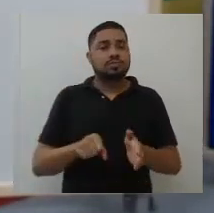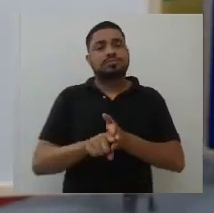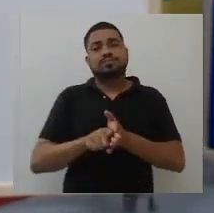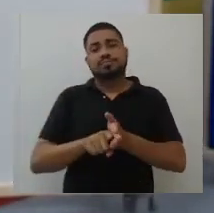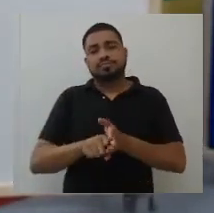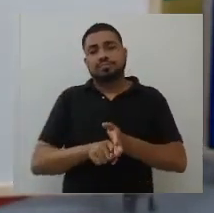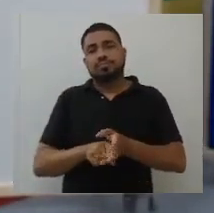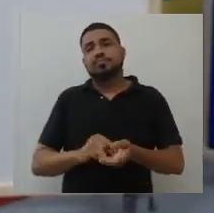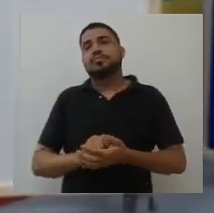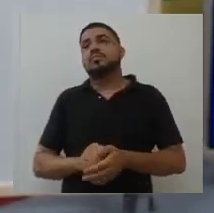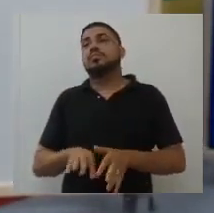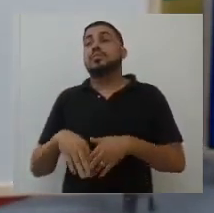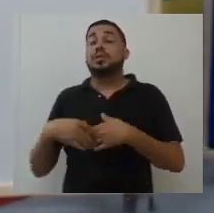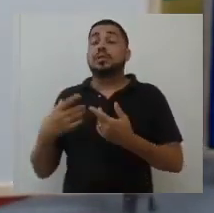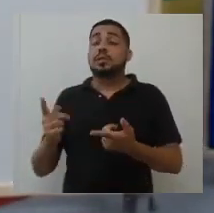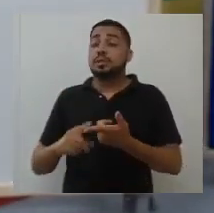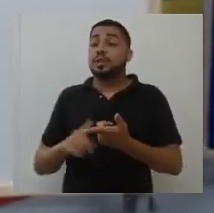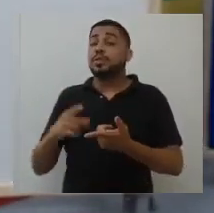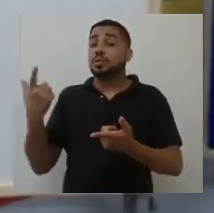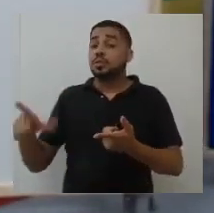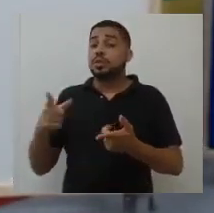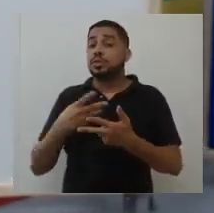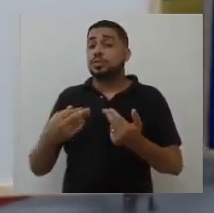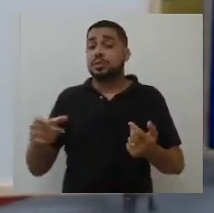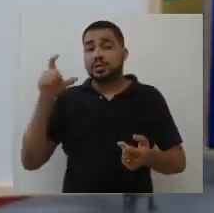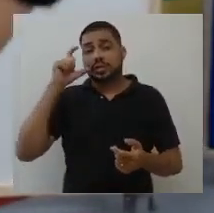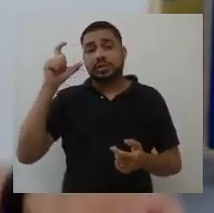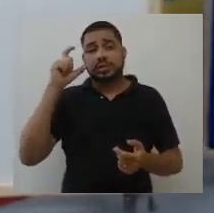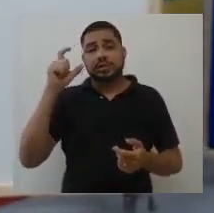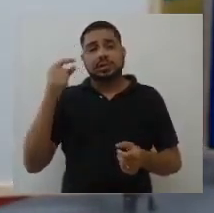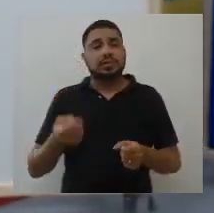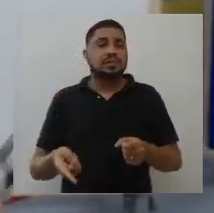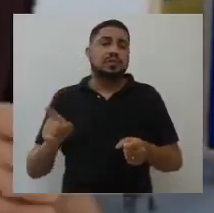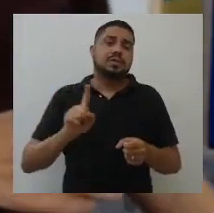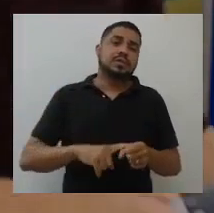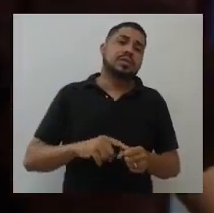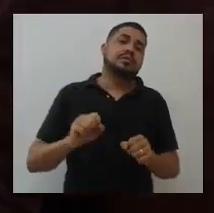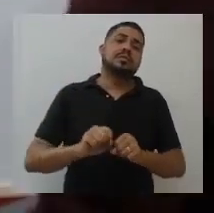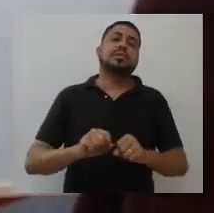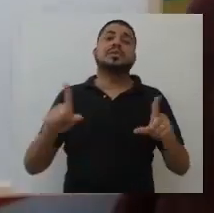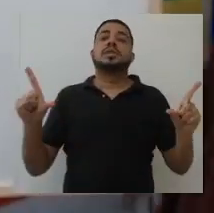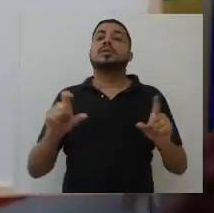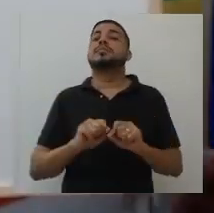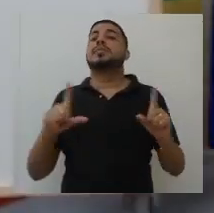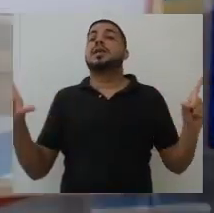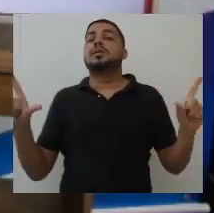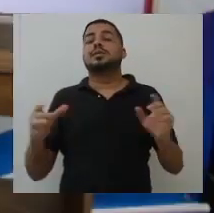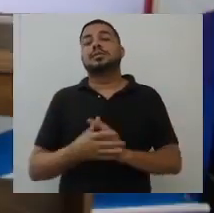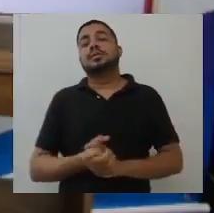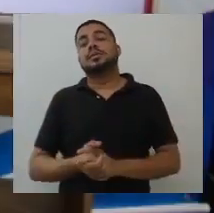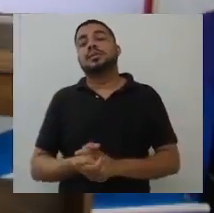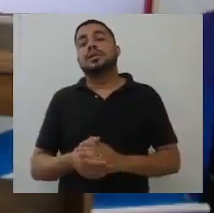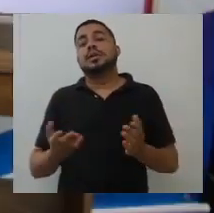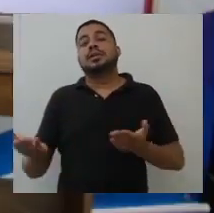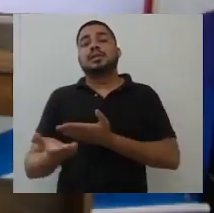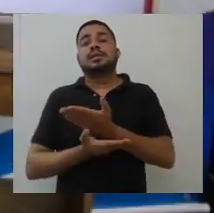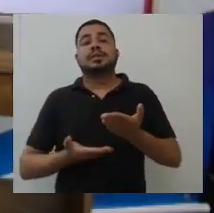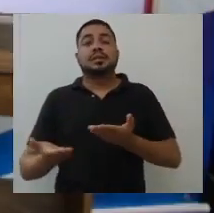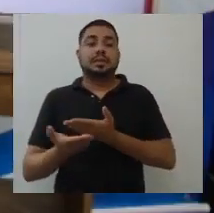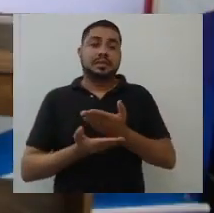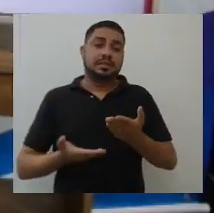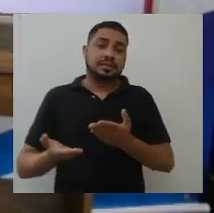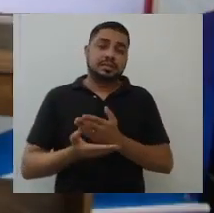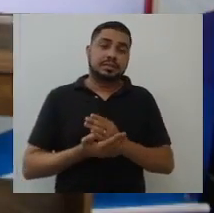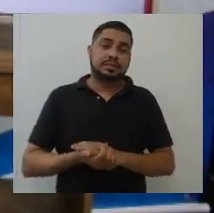minha pergunta. Outra coisa interessante que vocês precisam saber, e aí voltando aqui para os slides, é em relação